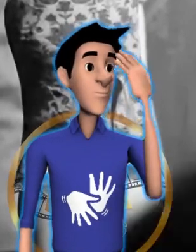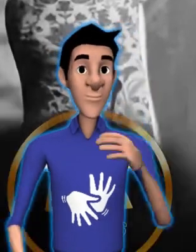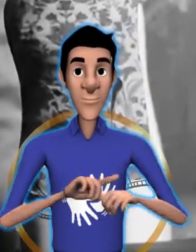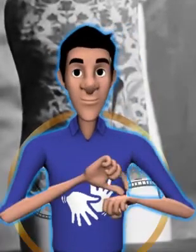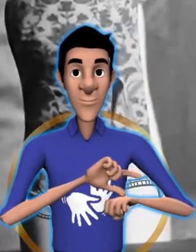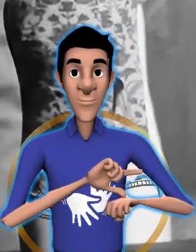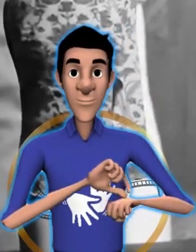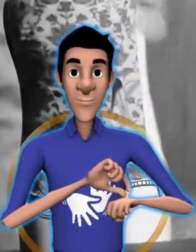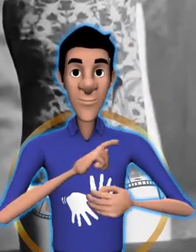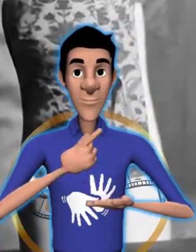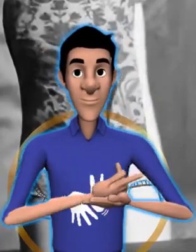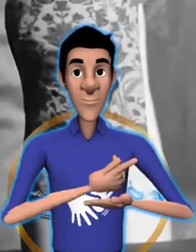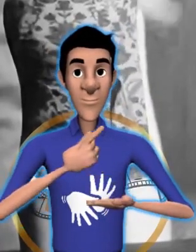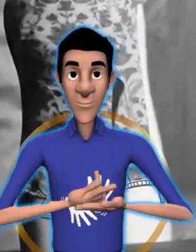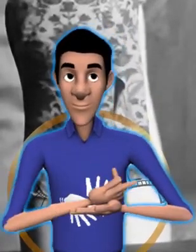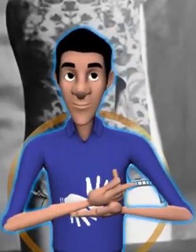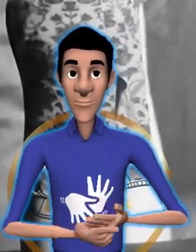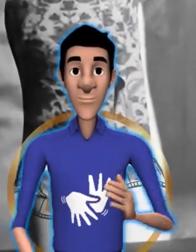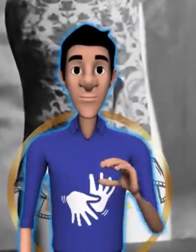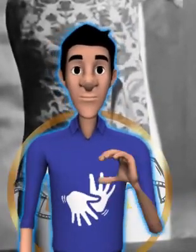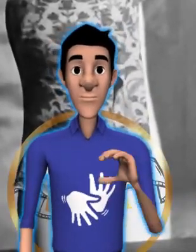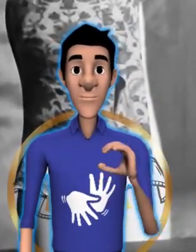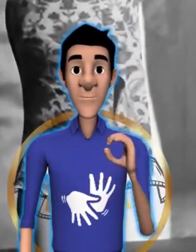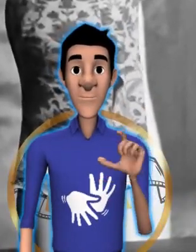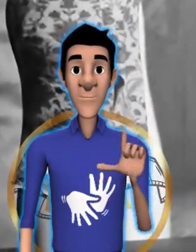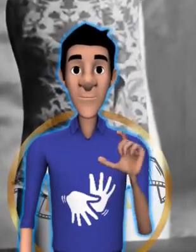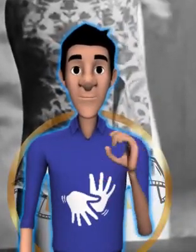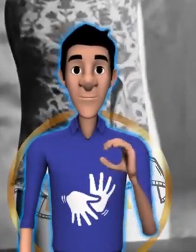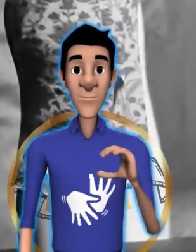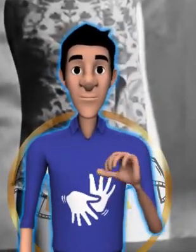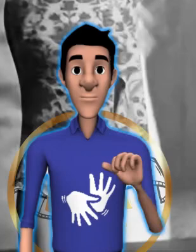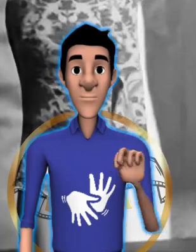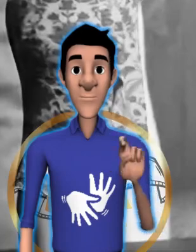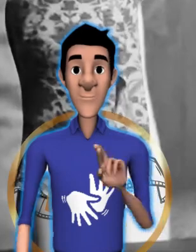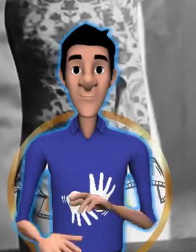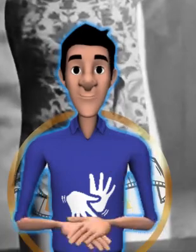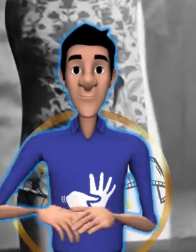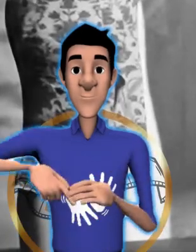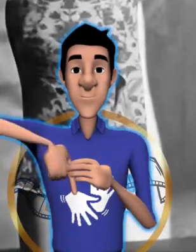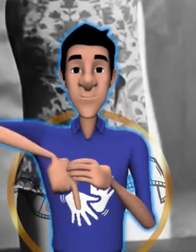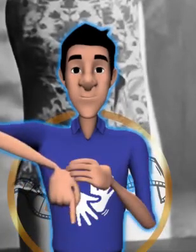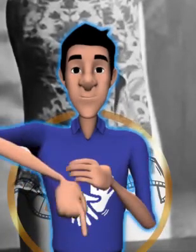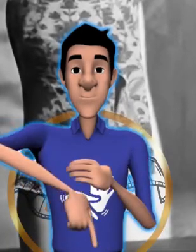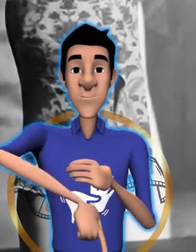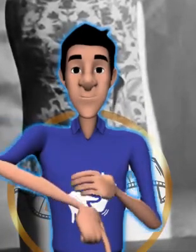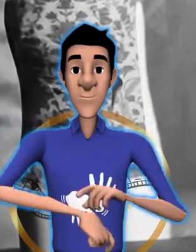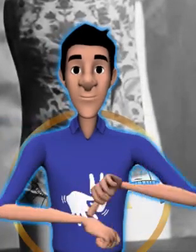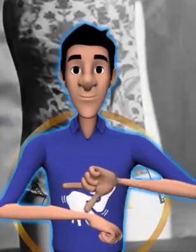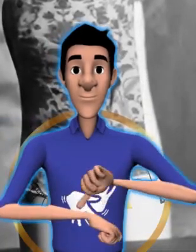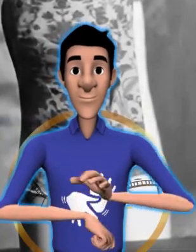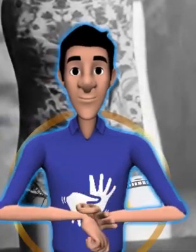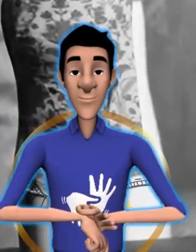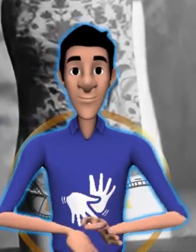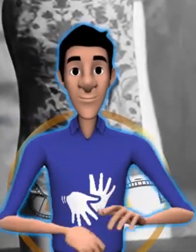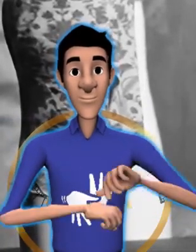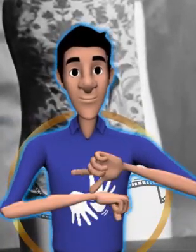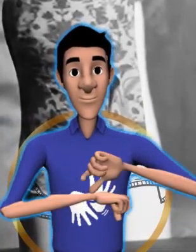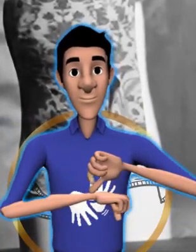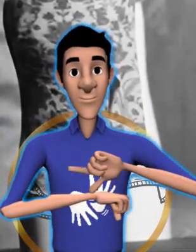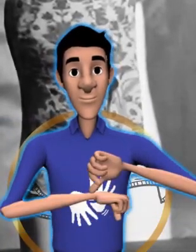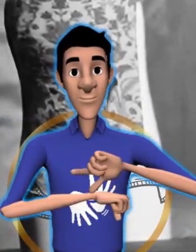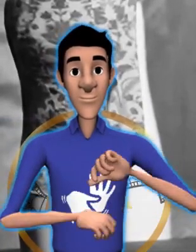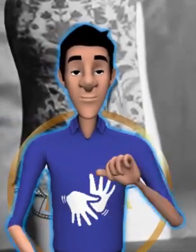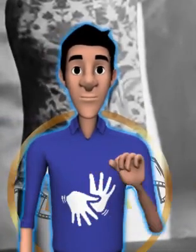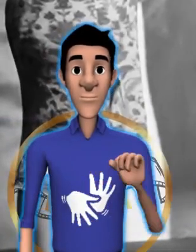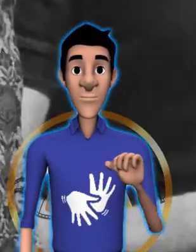não achei que coubesse, e Deus me deu esse nome numa noite que eu acordei chorando muito, com muita saudade. Ô, Marcos, pede para achar aí pela data em que ela